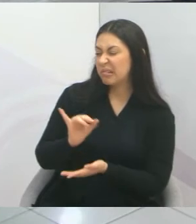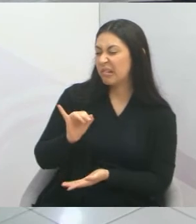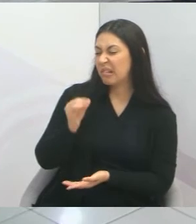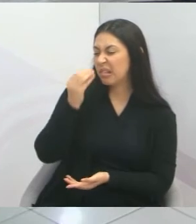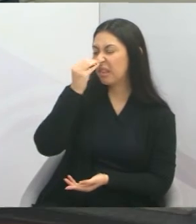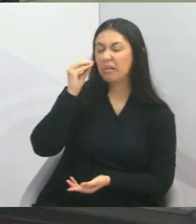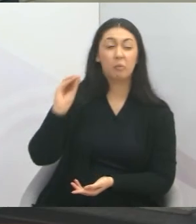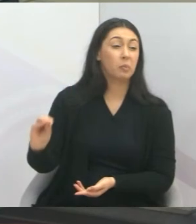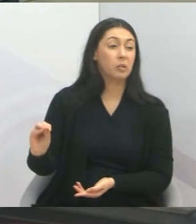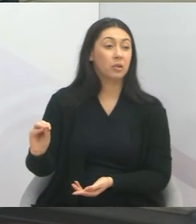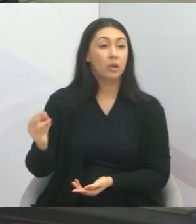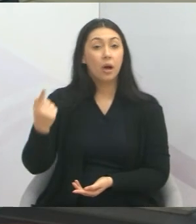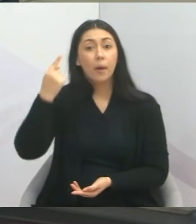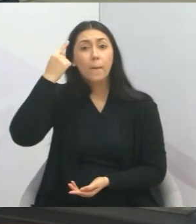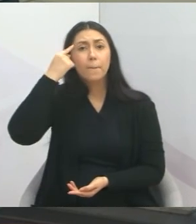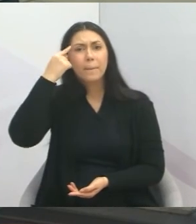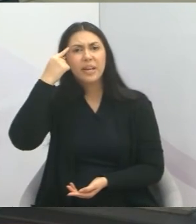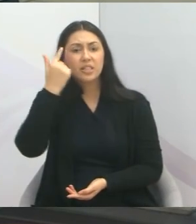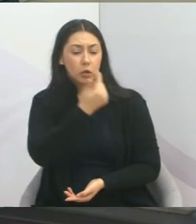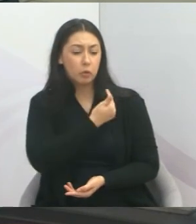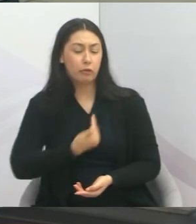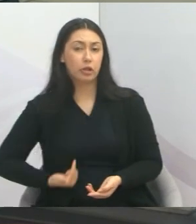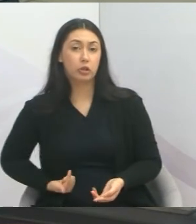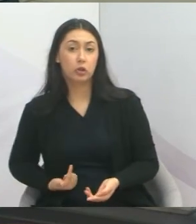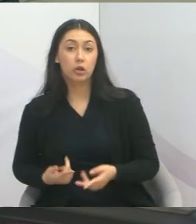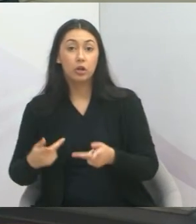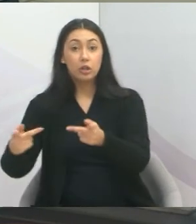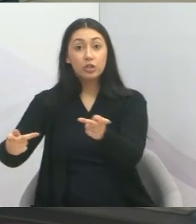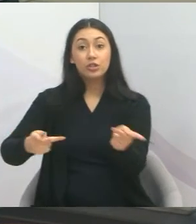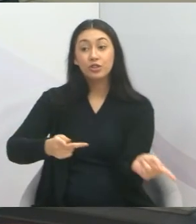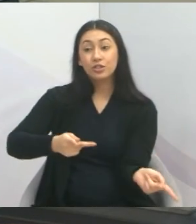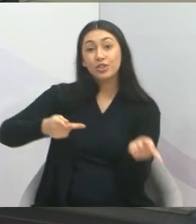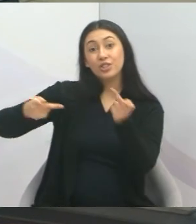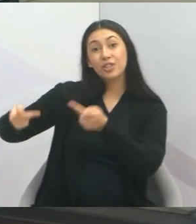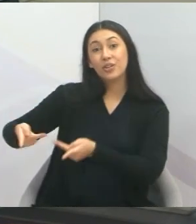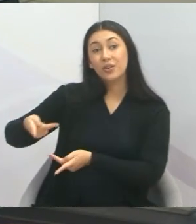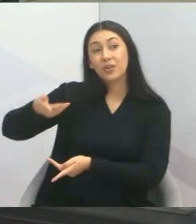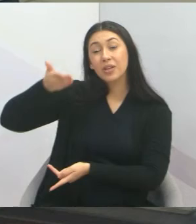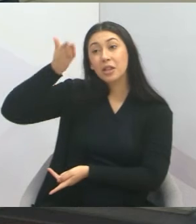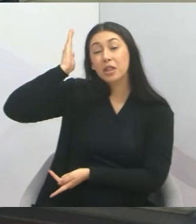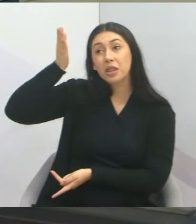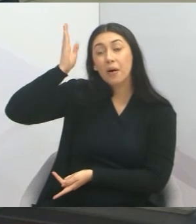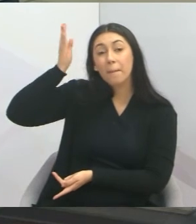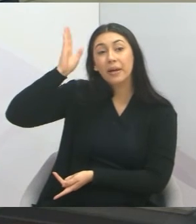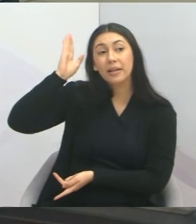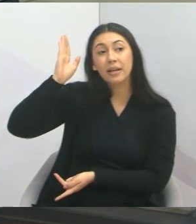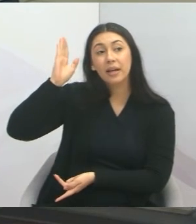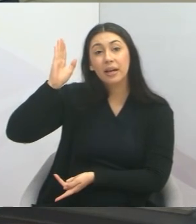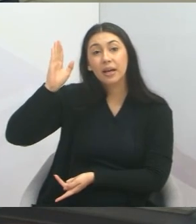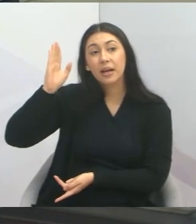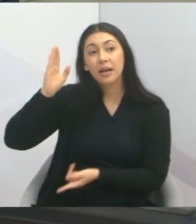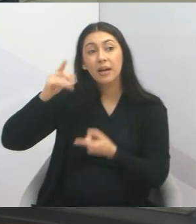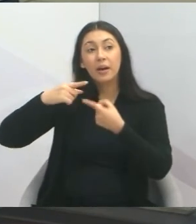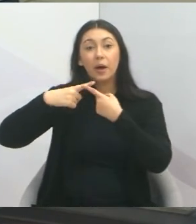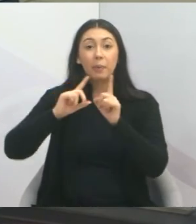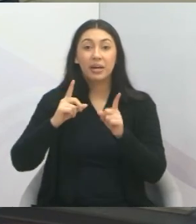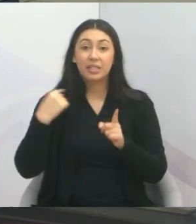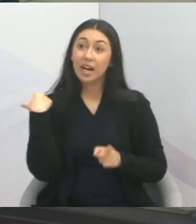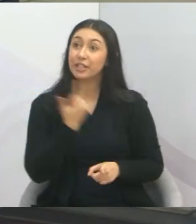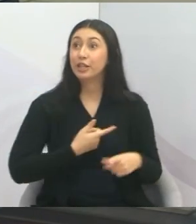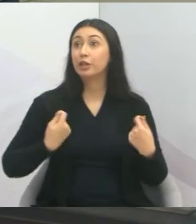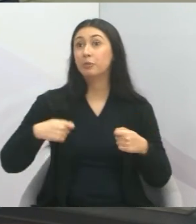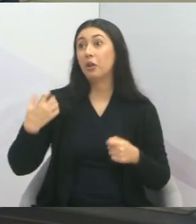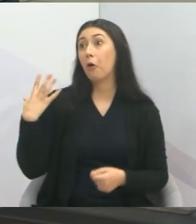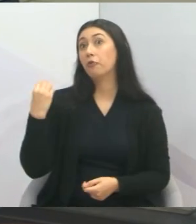você pega o governador veio lá em Taubaté tem que viver a dor sair daqui com dinheiro do povo que a gasolina em lá ver o